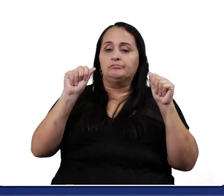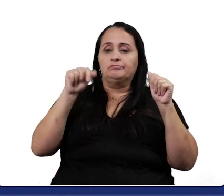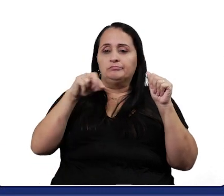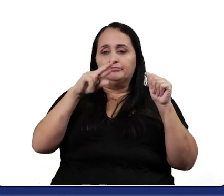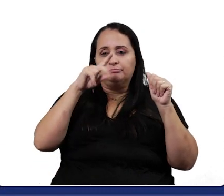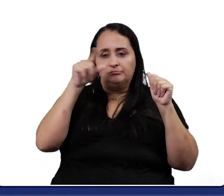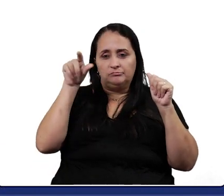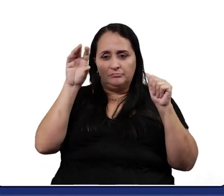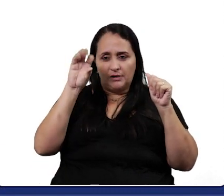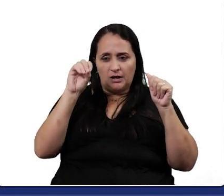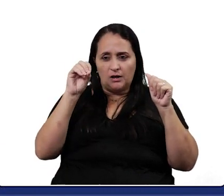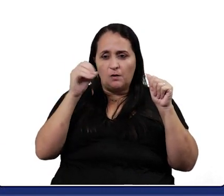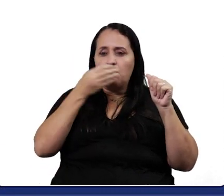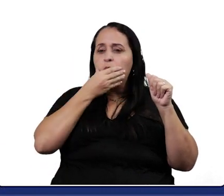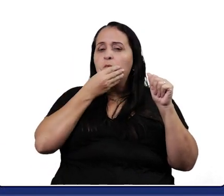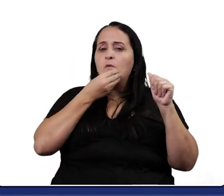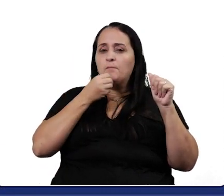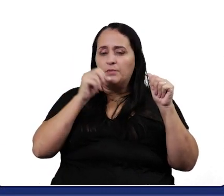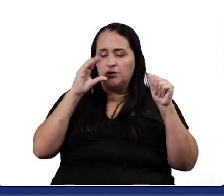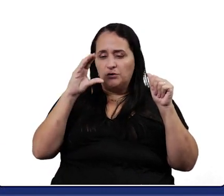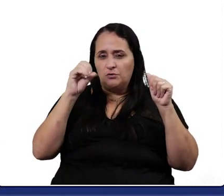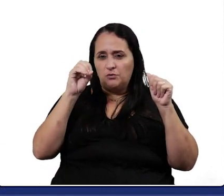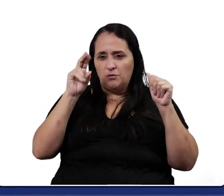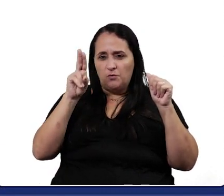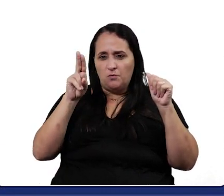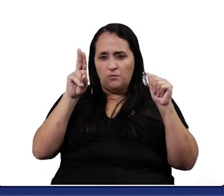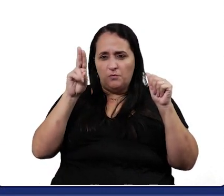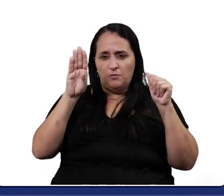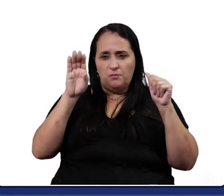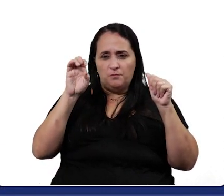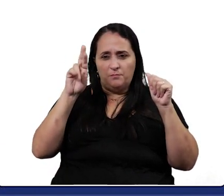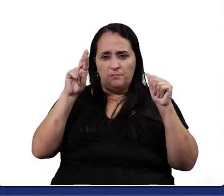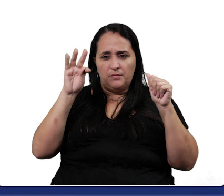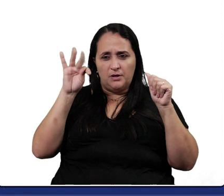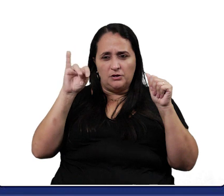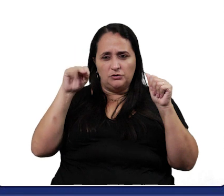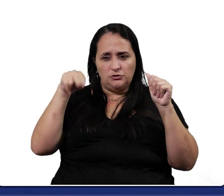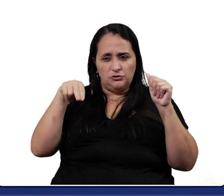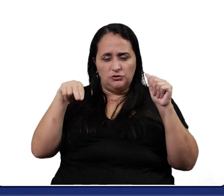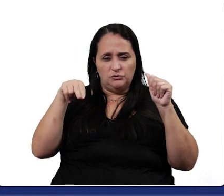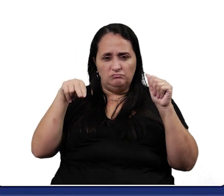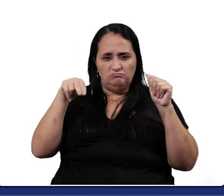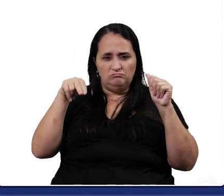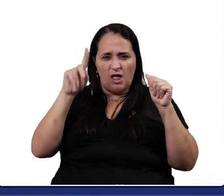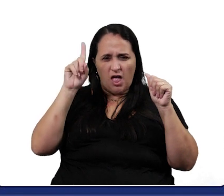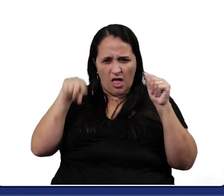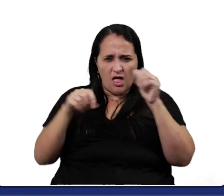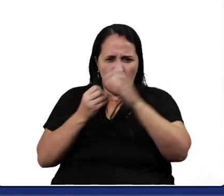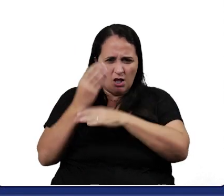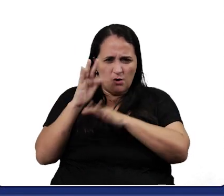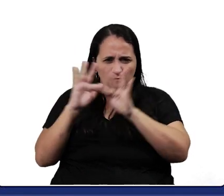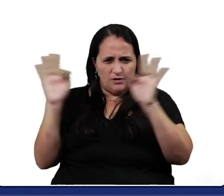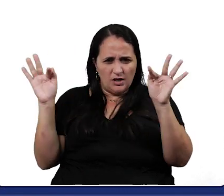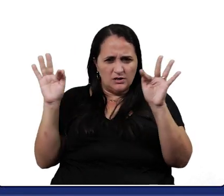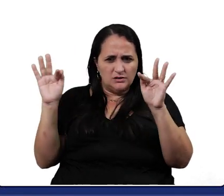Barão Coubertin é o autor da frase. Letra